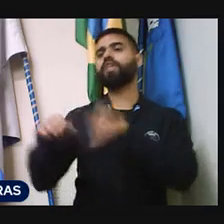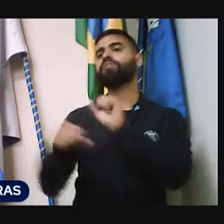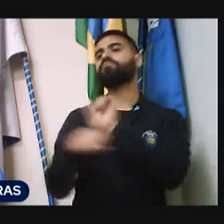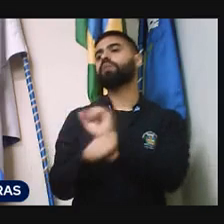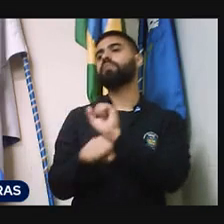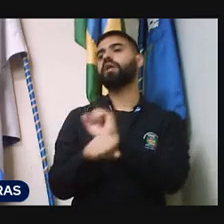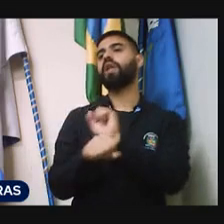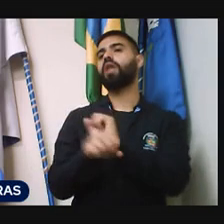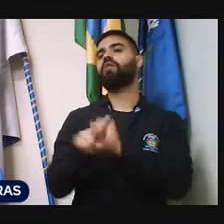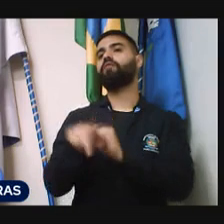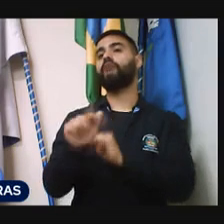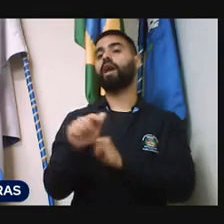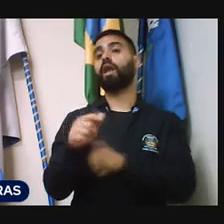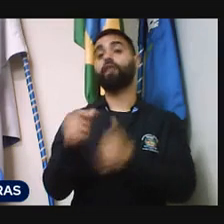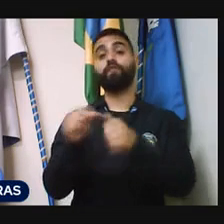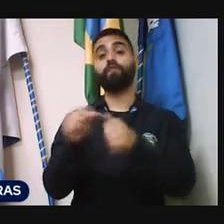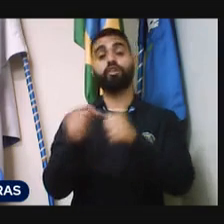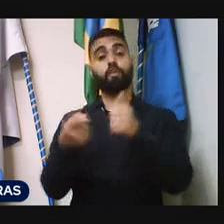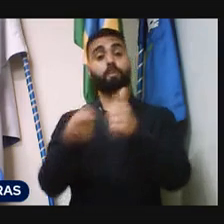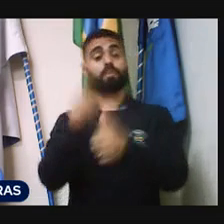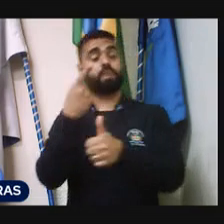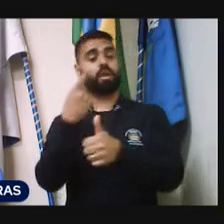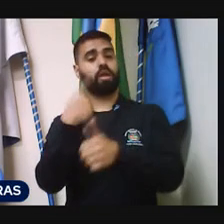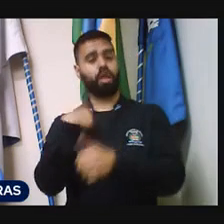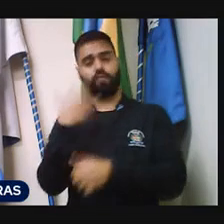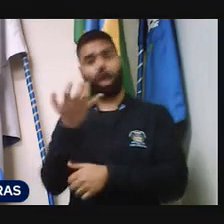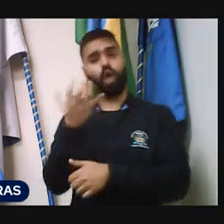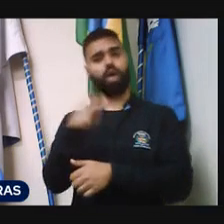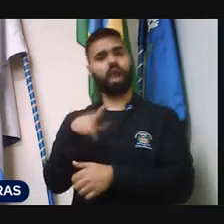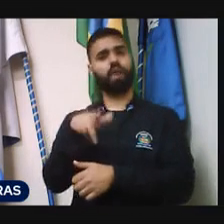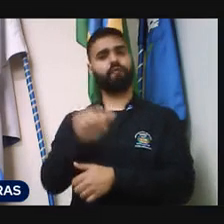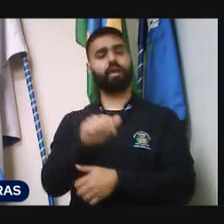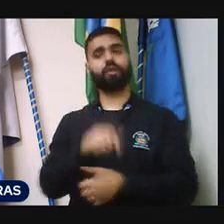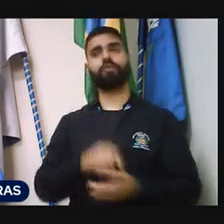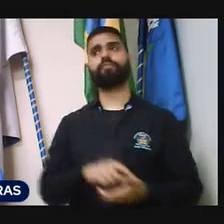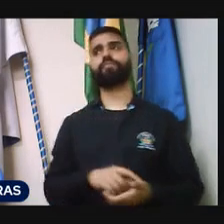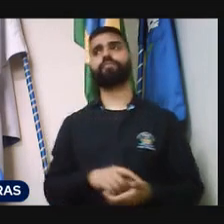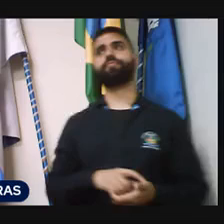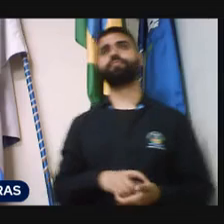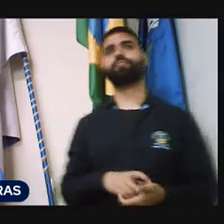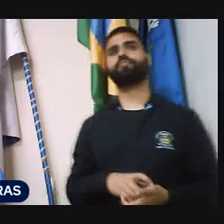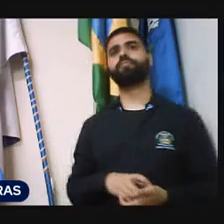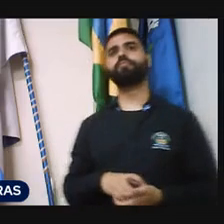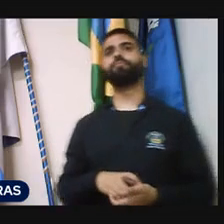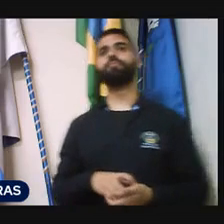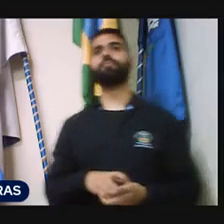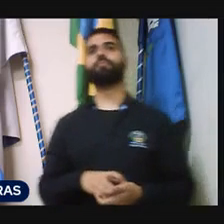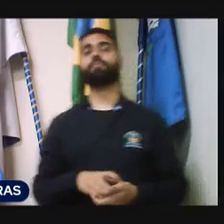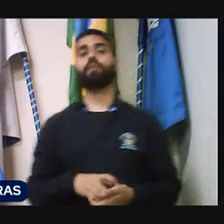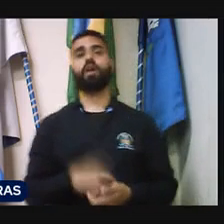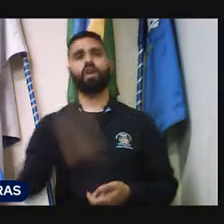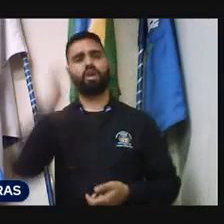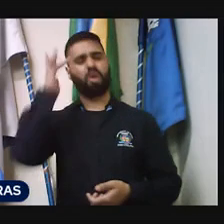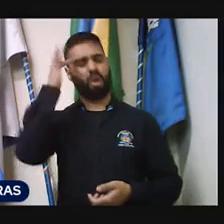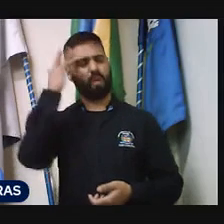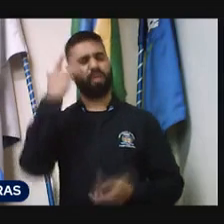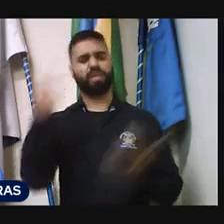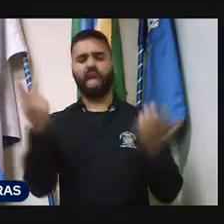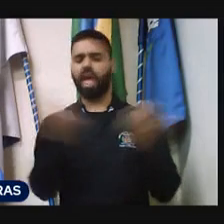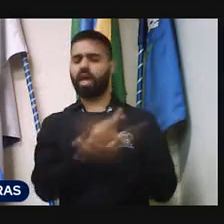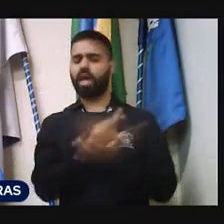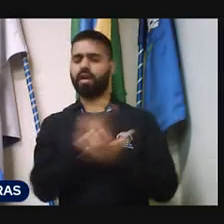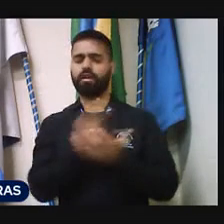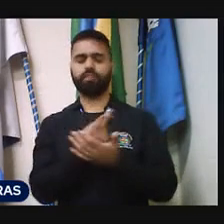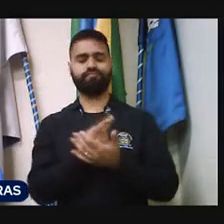vaga ela foi o primeiro lugar ela fez para ocupar a vaga que tinha naquele naquele bairro lá então acho uma sacanagem é uma covardia